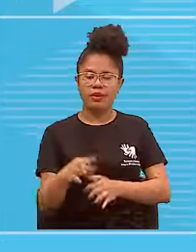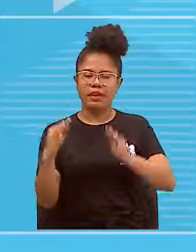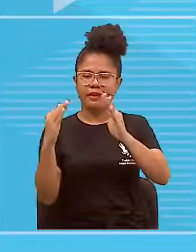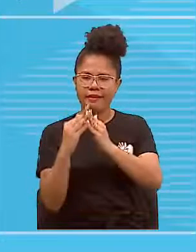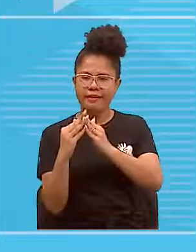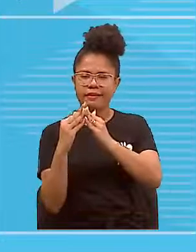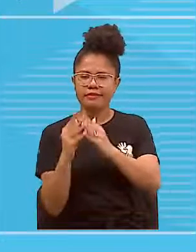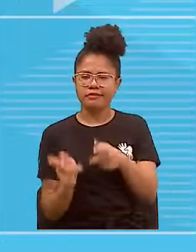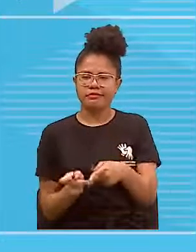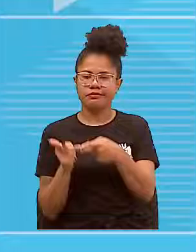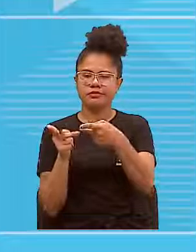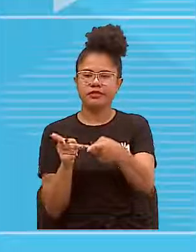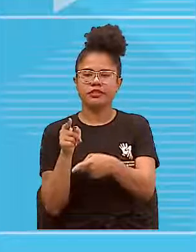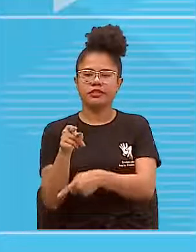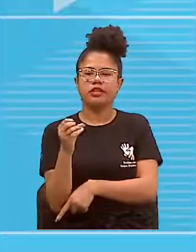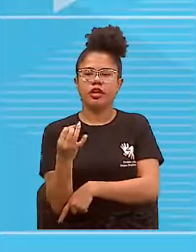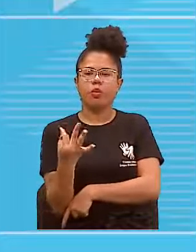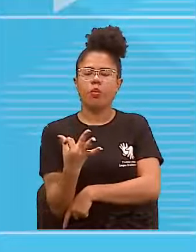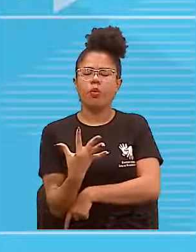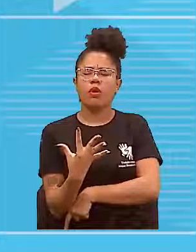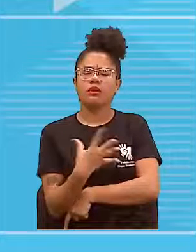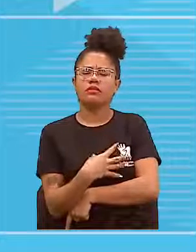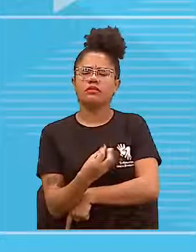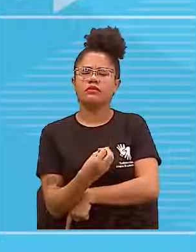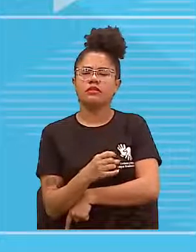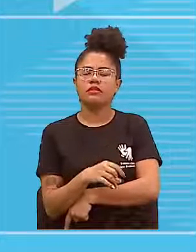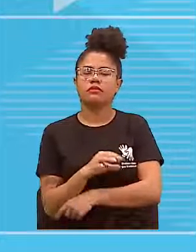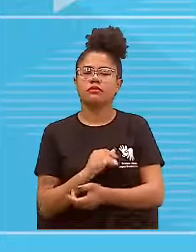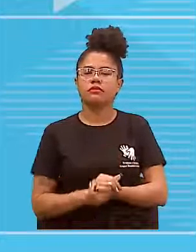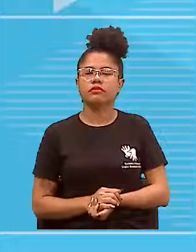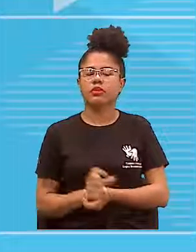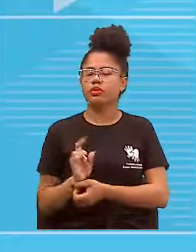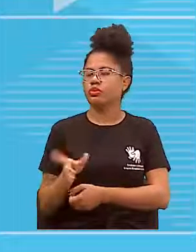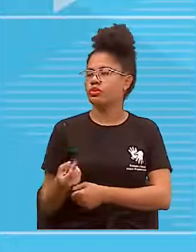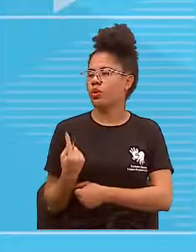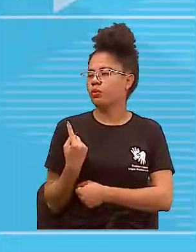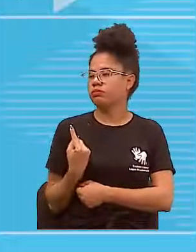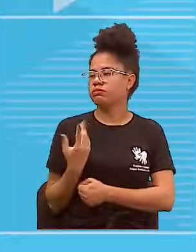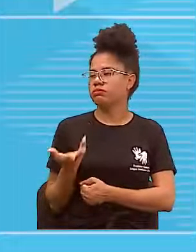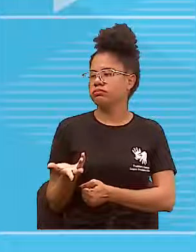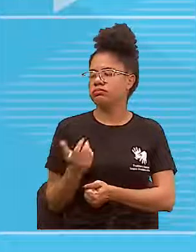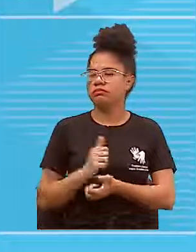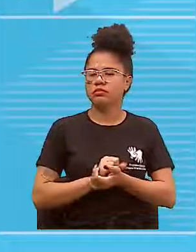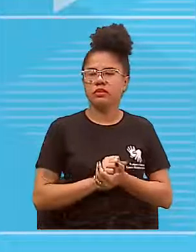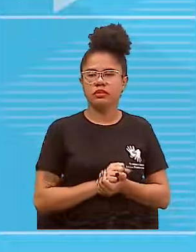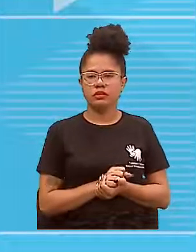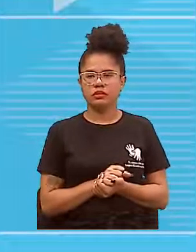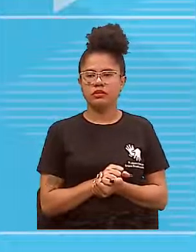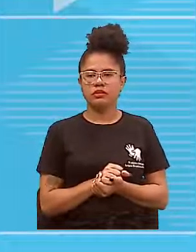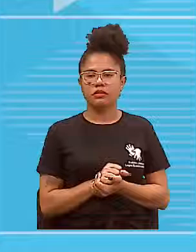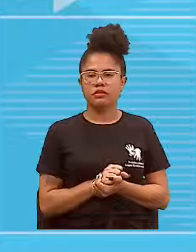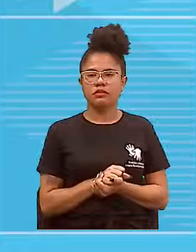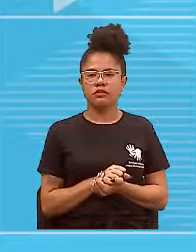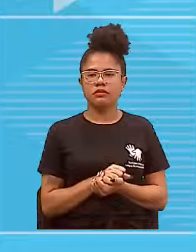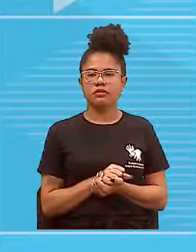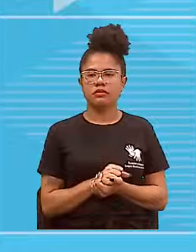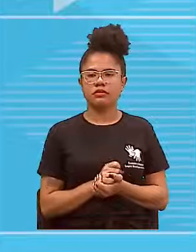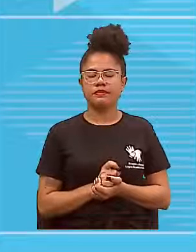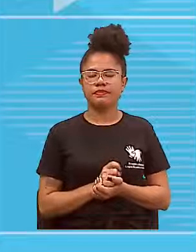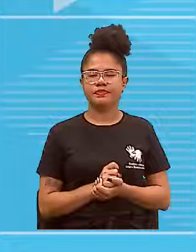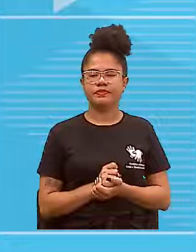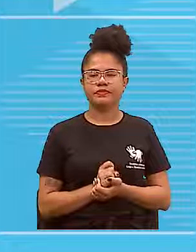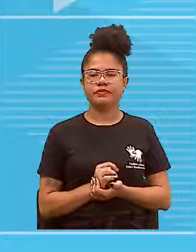filhos você tem? Aí a pessoa, não, eu só tenho 1. Ah, tudo bem. Quantos filhos você tem? Aí vai